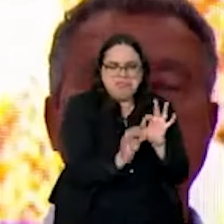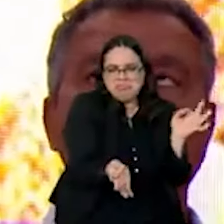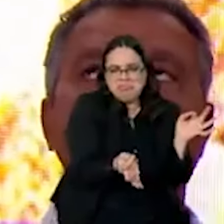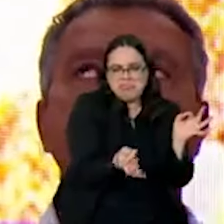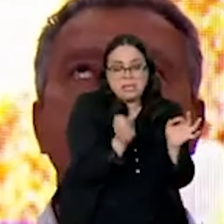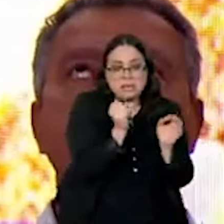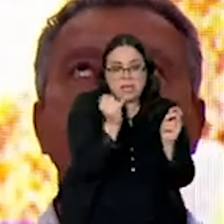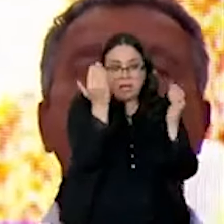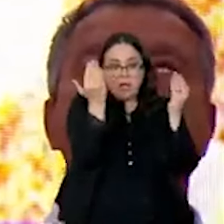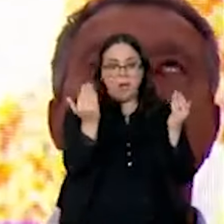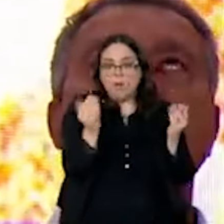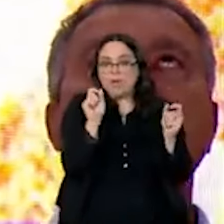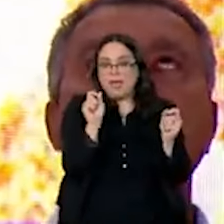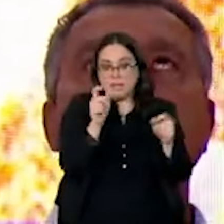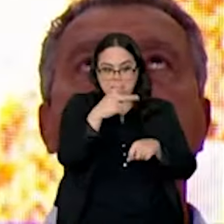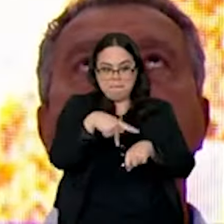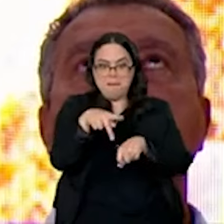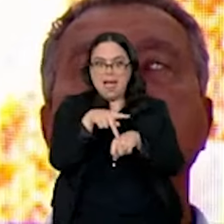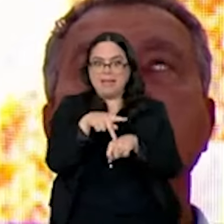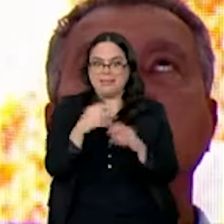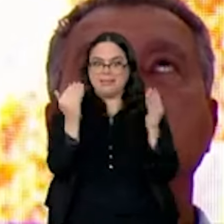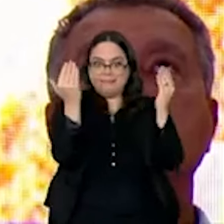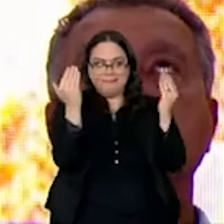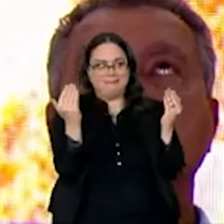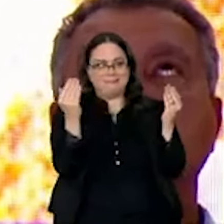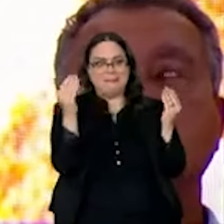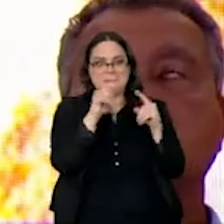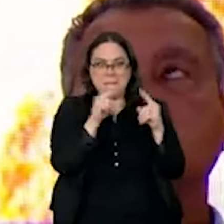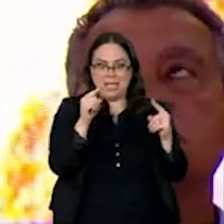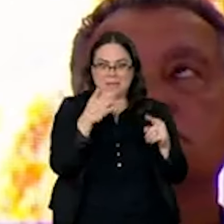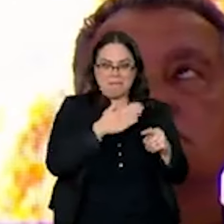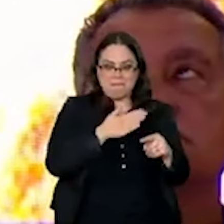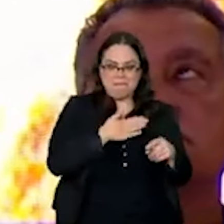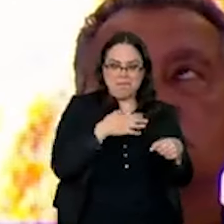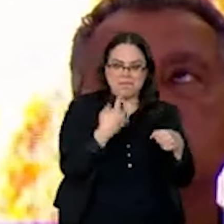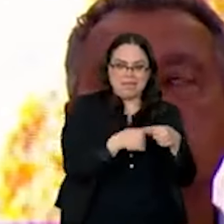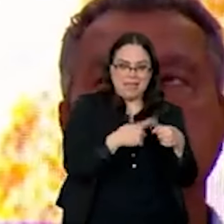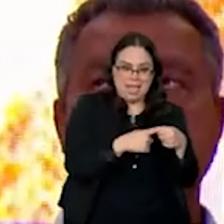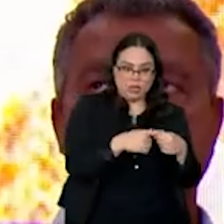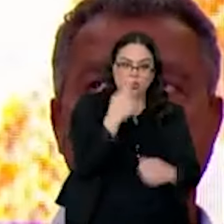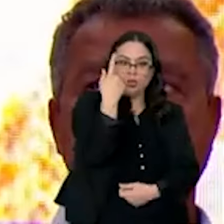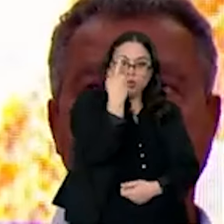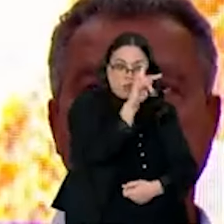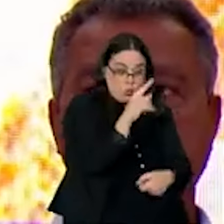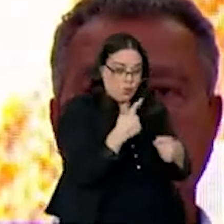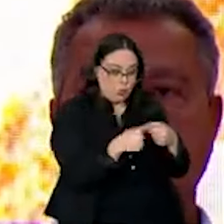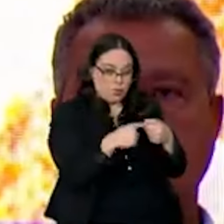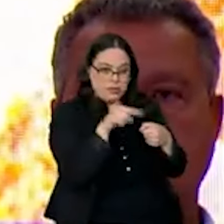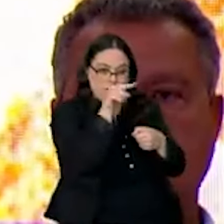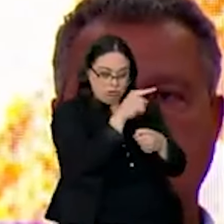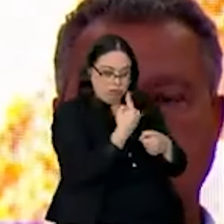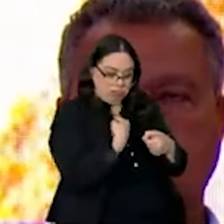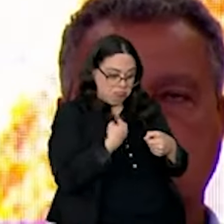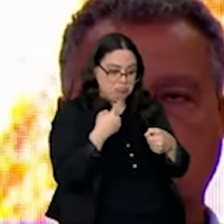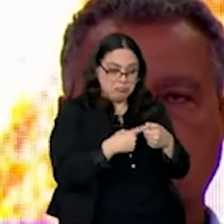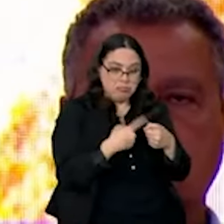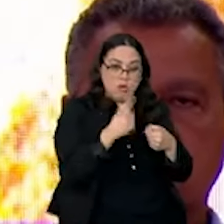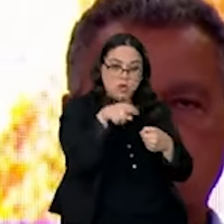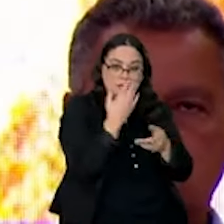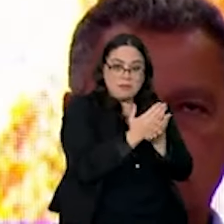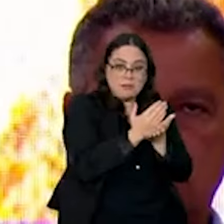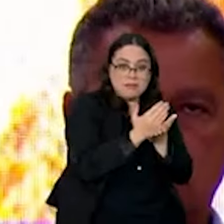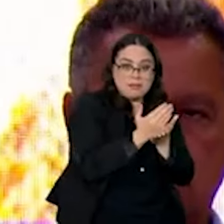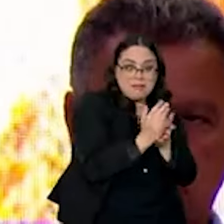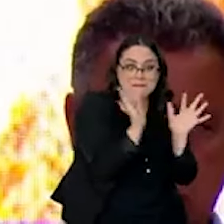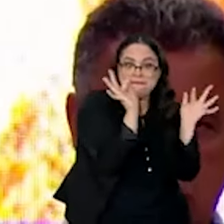se comparada a um país, mas é na minha, é na sua cidade que a gente começa a